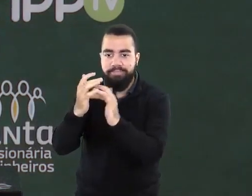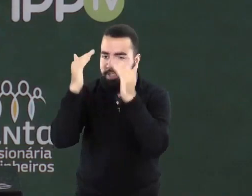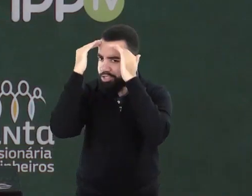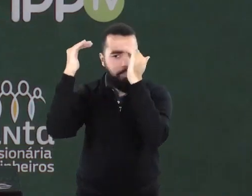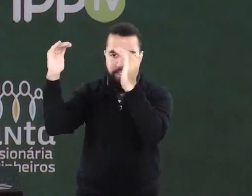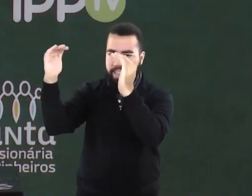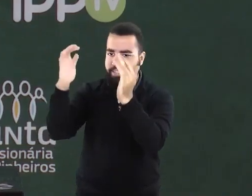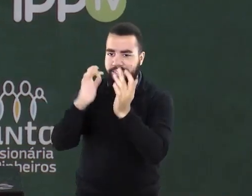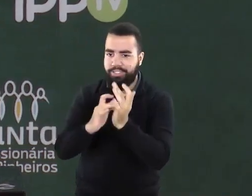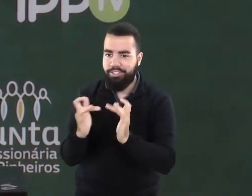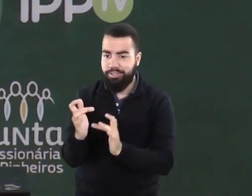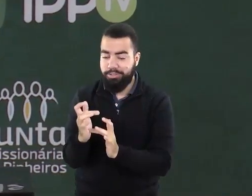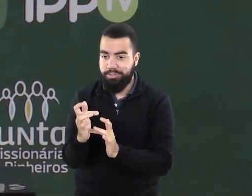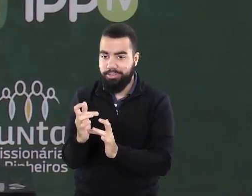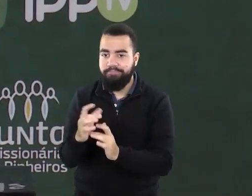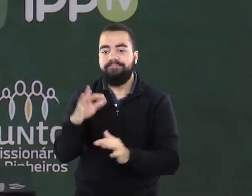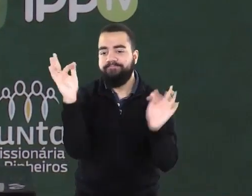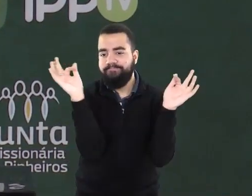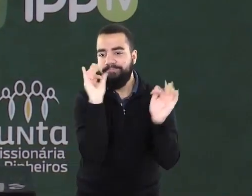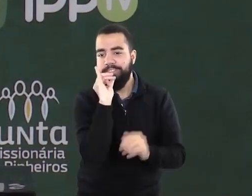a medida do homem qual é?